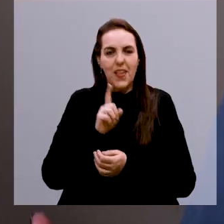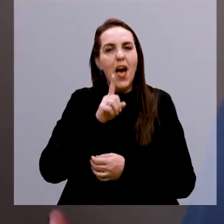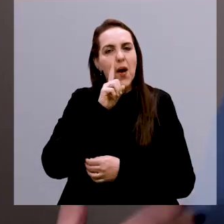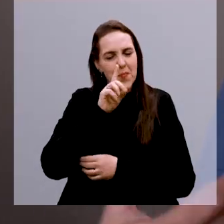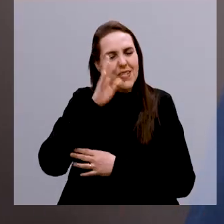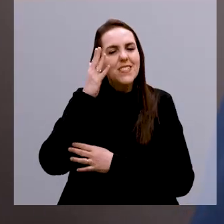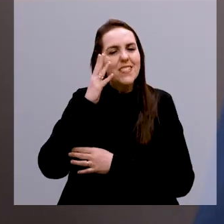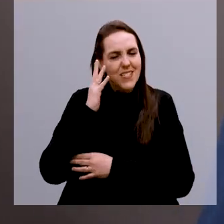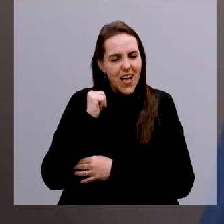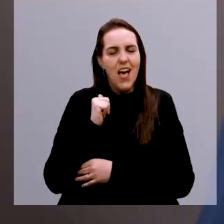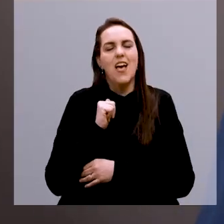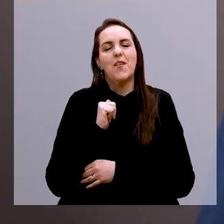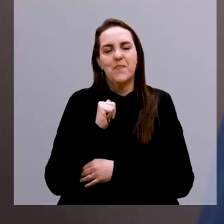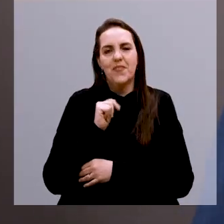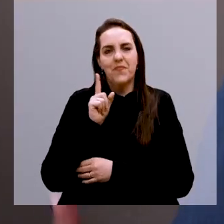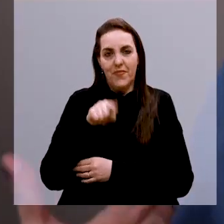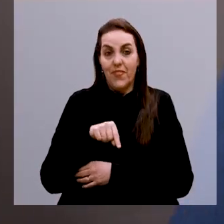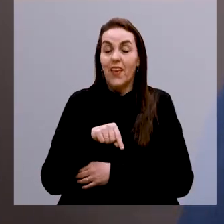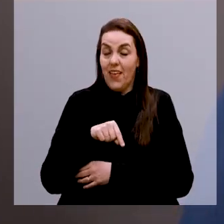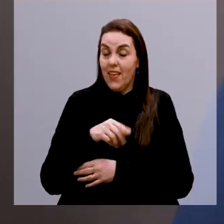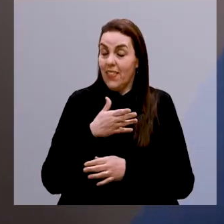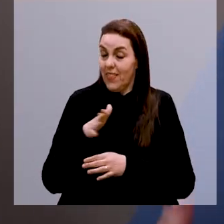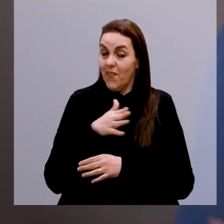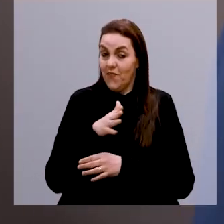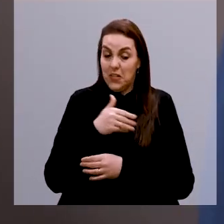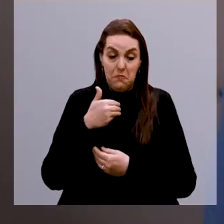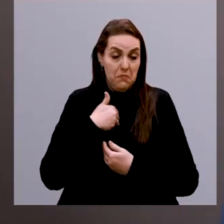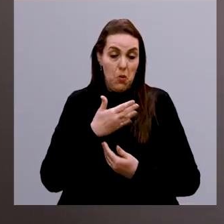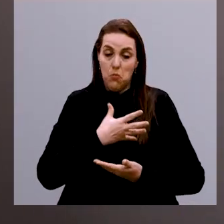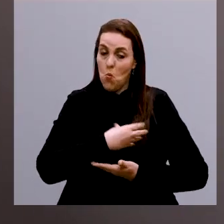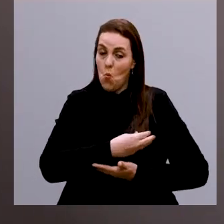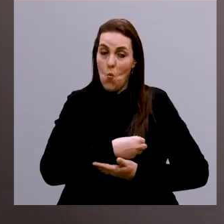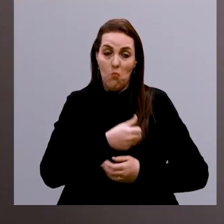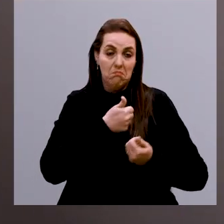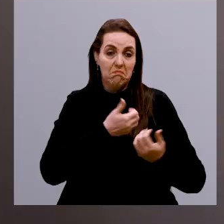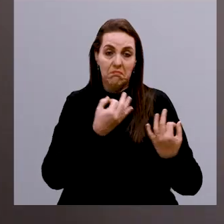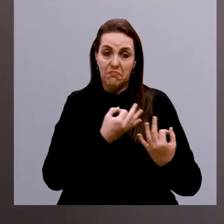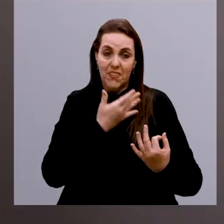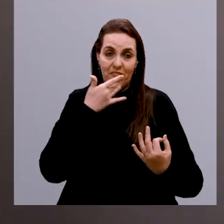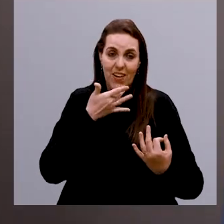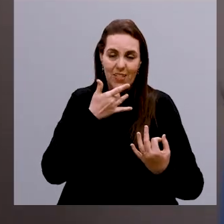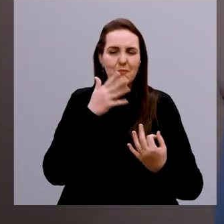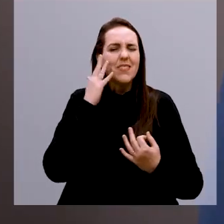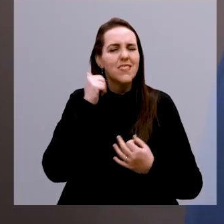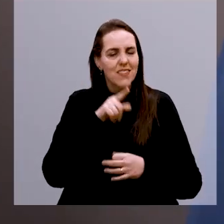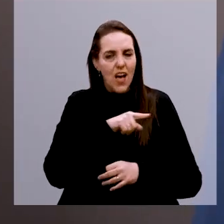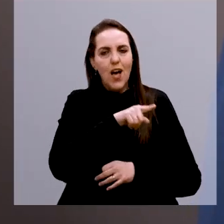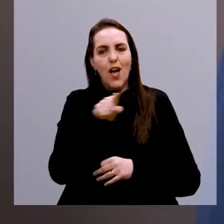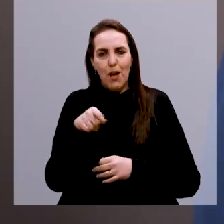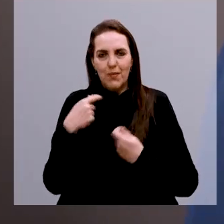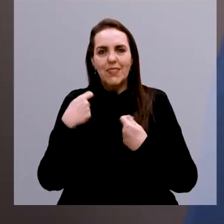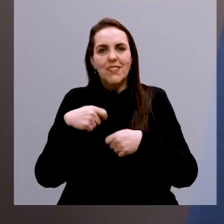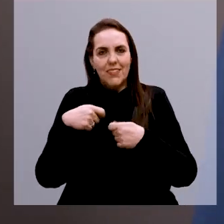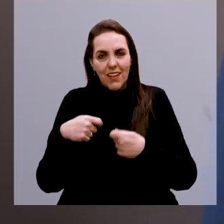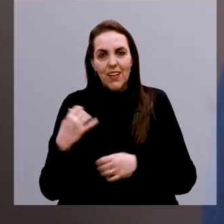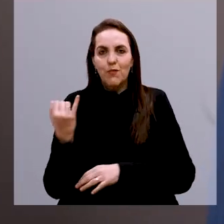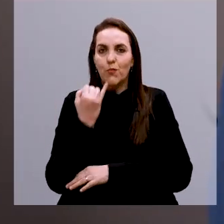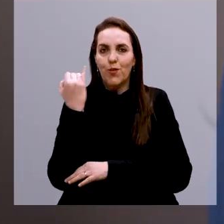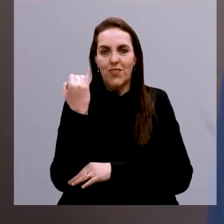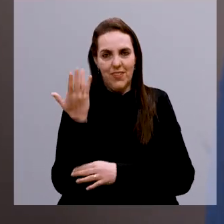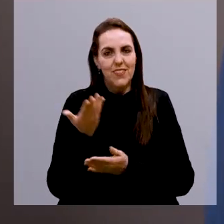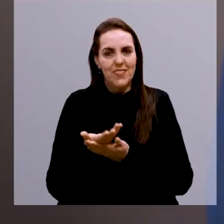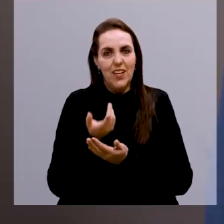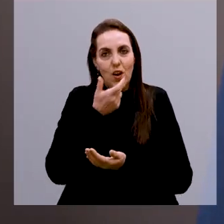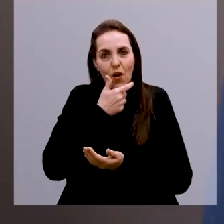mãe passa por esse momento, ela sabe, né? Que para ela talvez não tenha sido difícil, mas ela sabe da necessidade, da